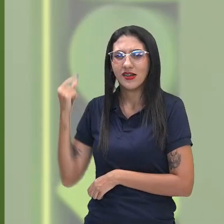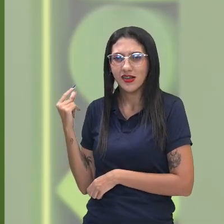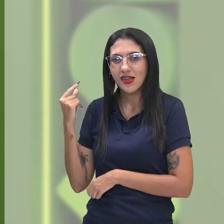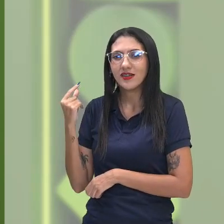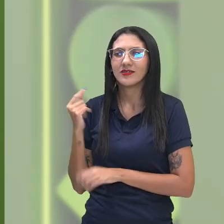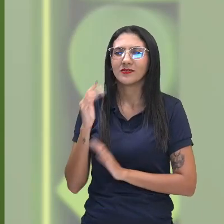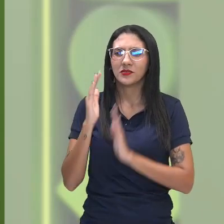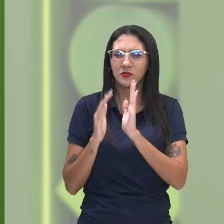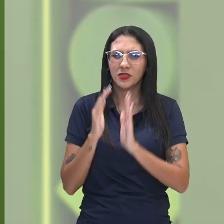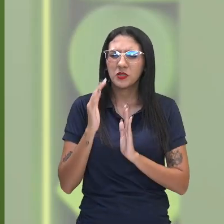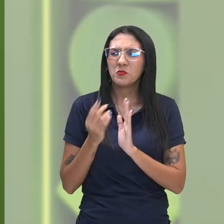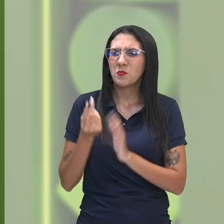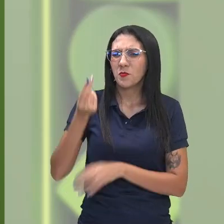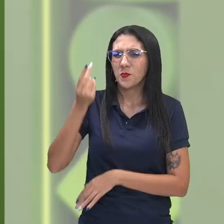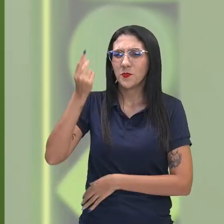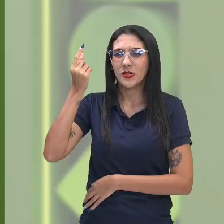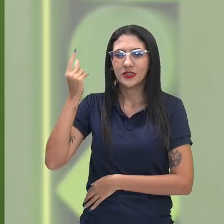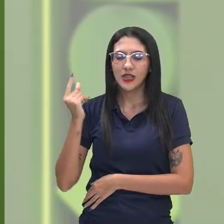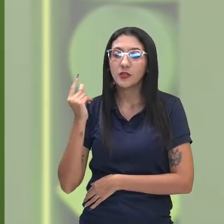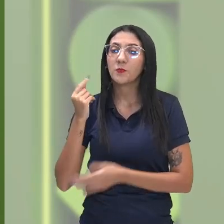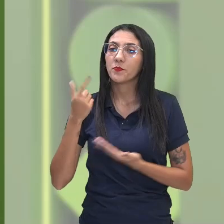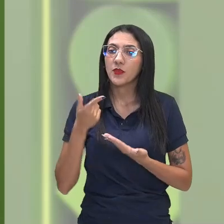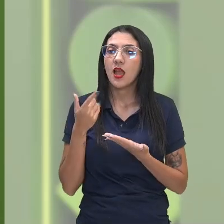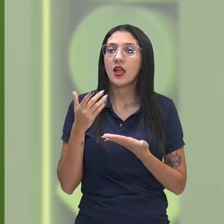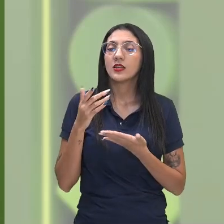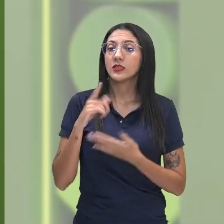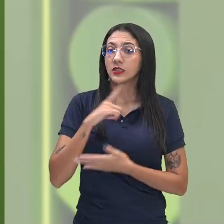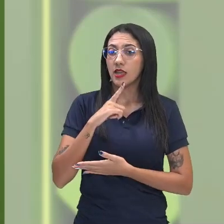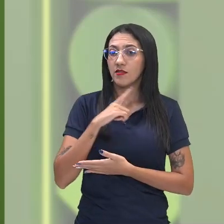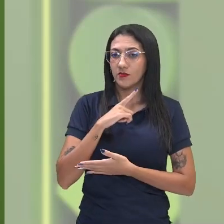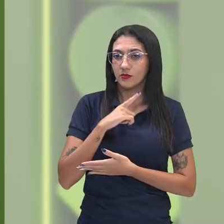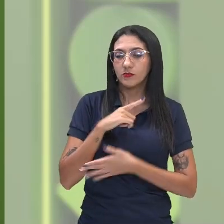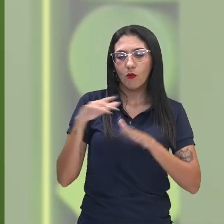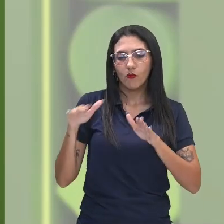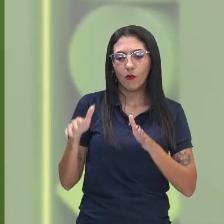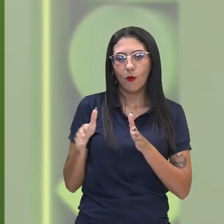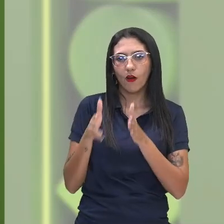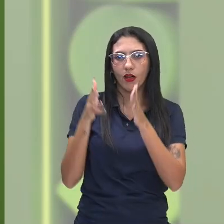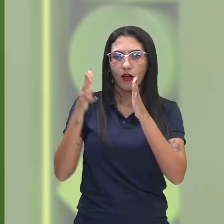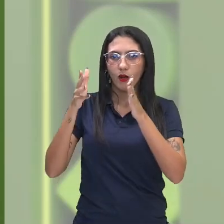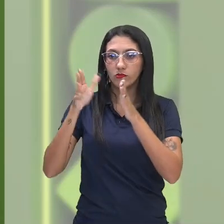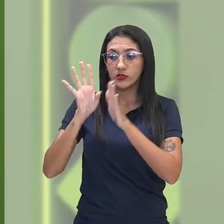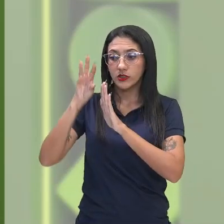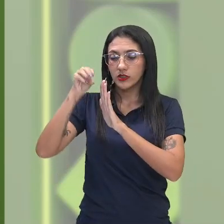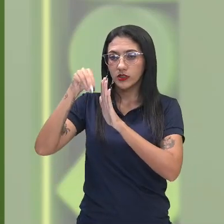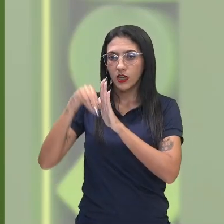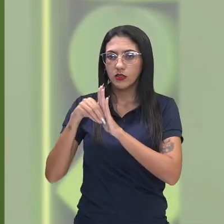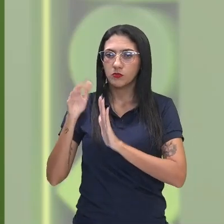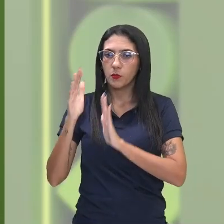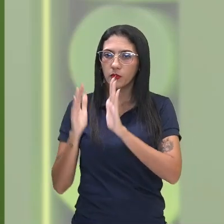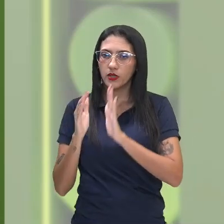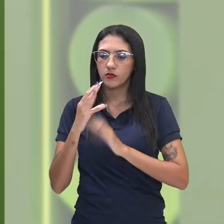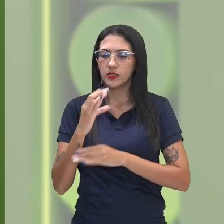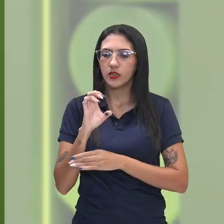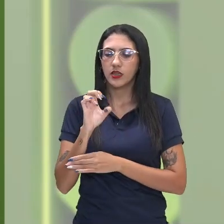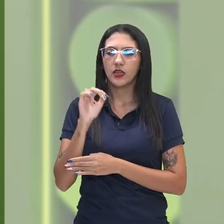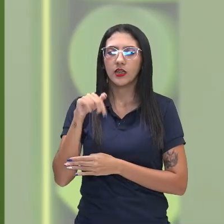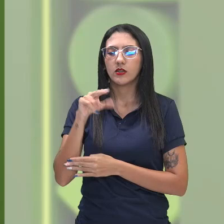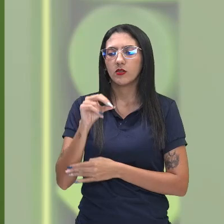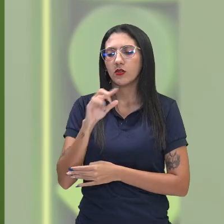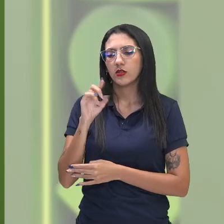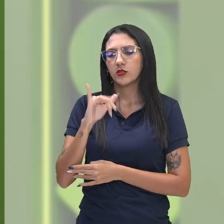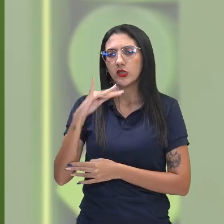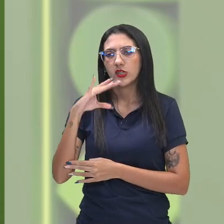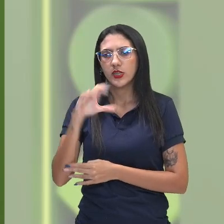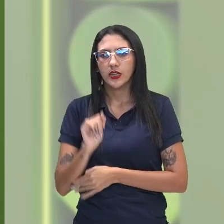naquela primeira informação lá, é que um vulcão localizado ali, ó, na era Cenozoica, né, milhões de anos,